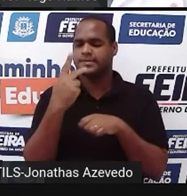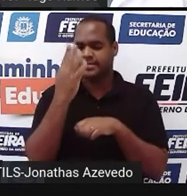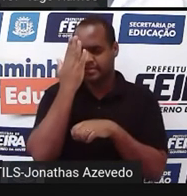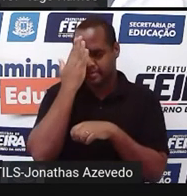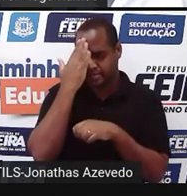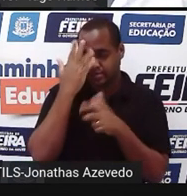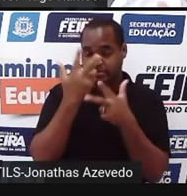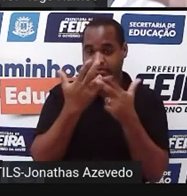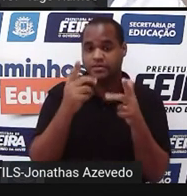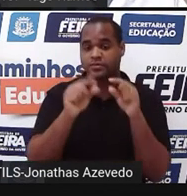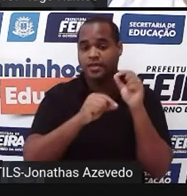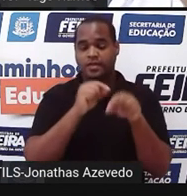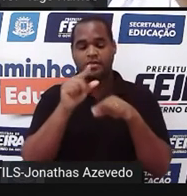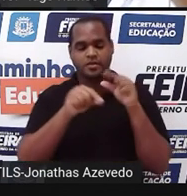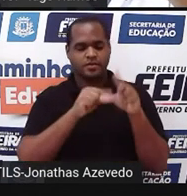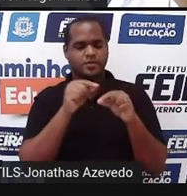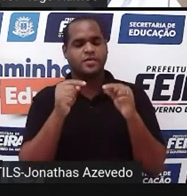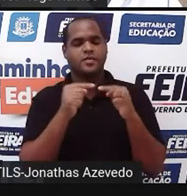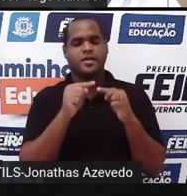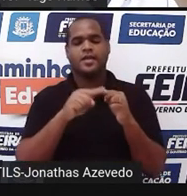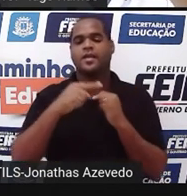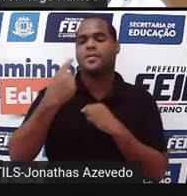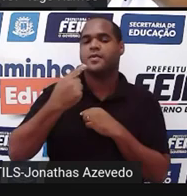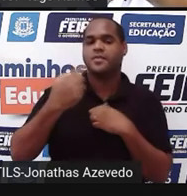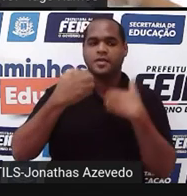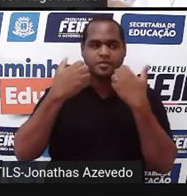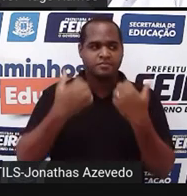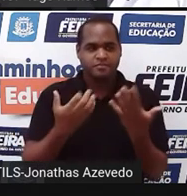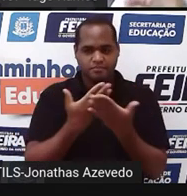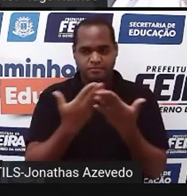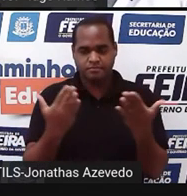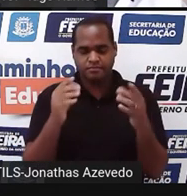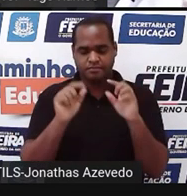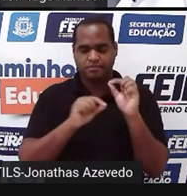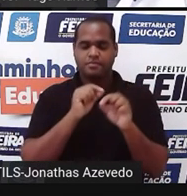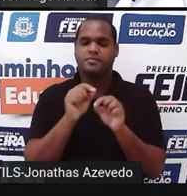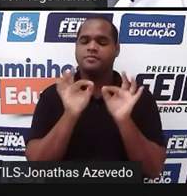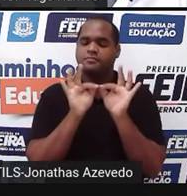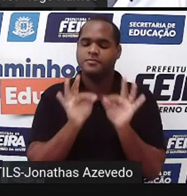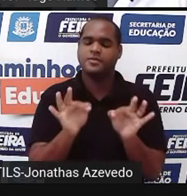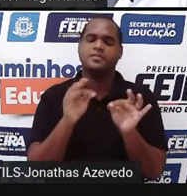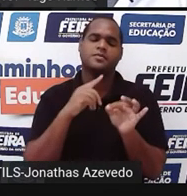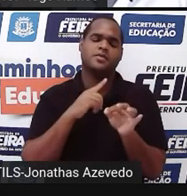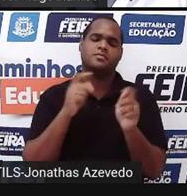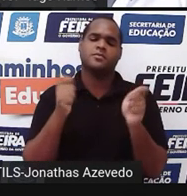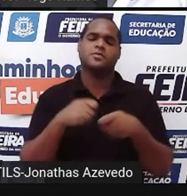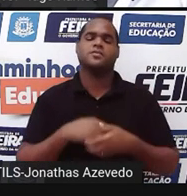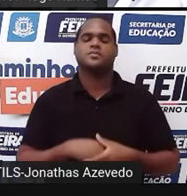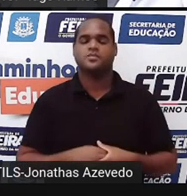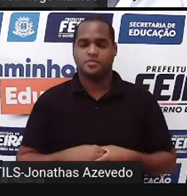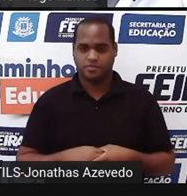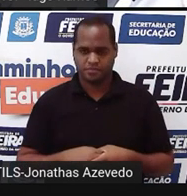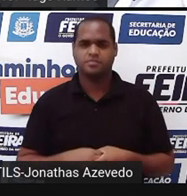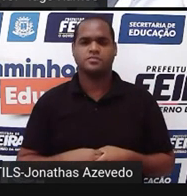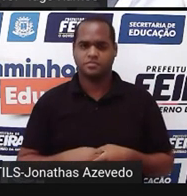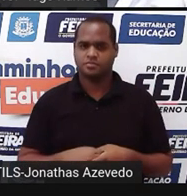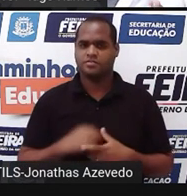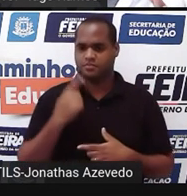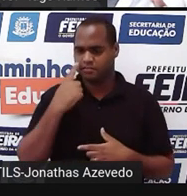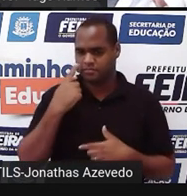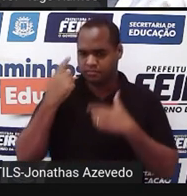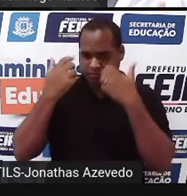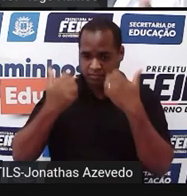qual é a equação você escolhe eu vou pegar aquela primeira porque aquela primeira coração tá mais simples Tá eu vou lá